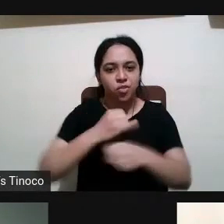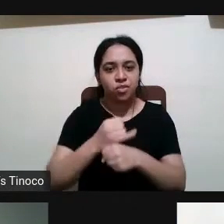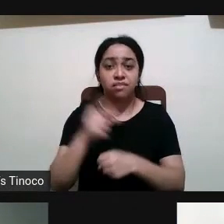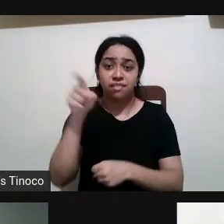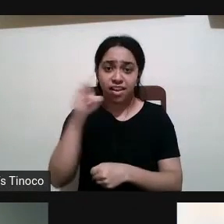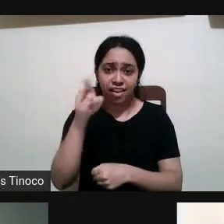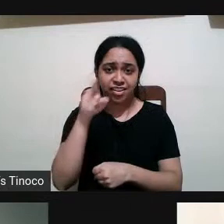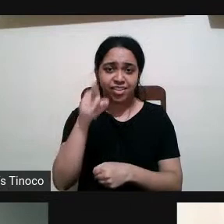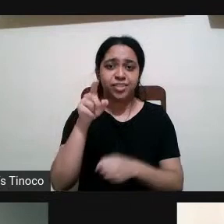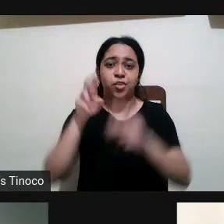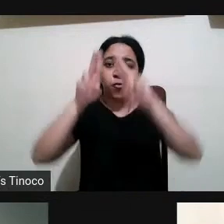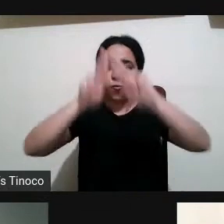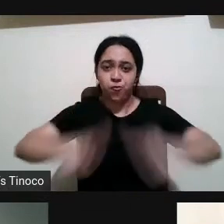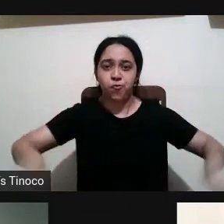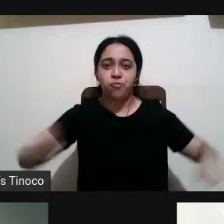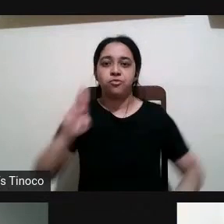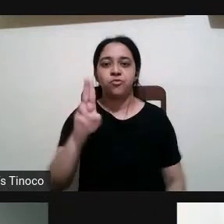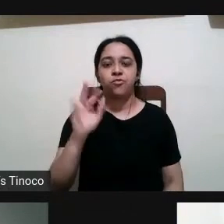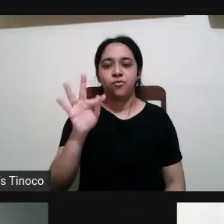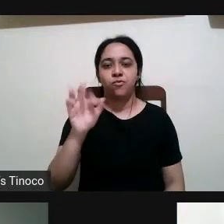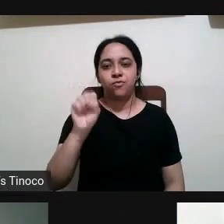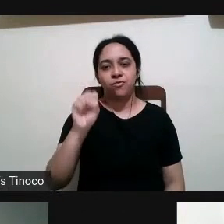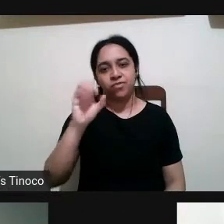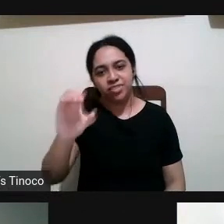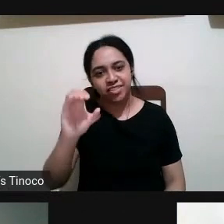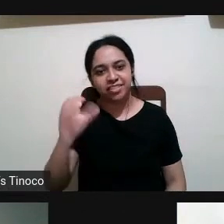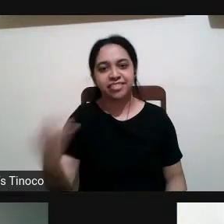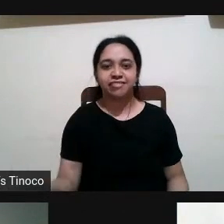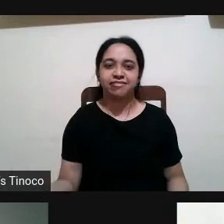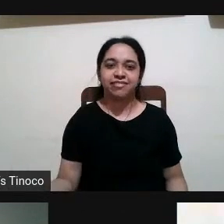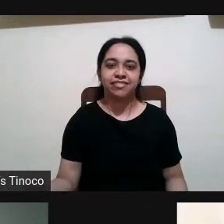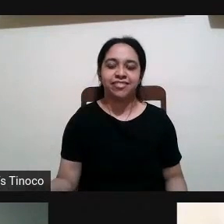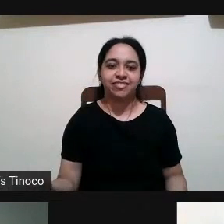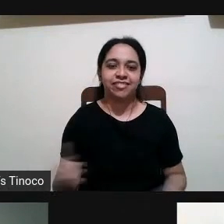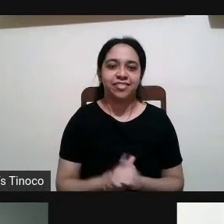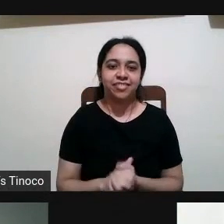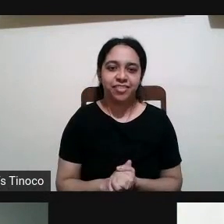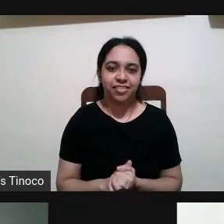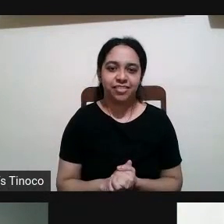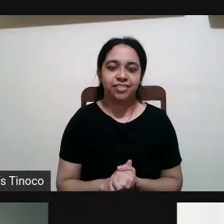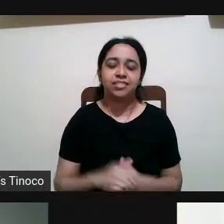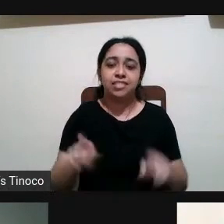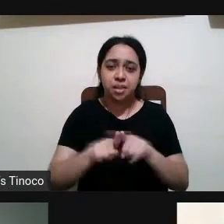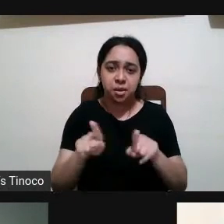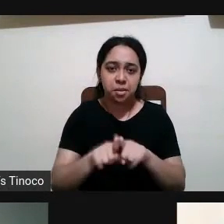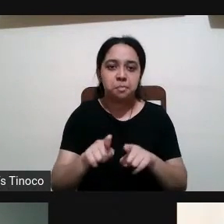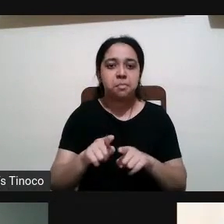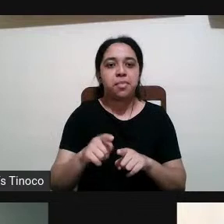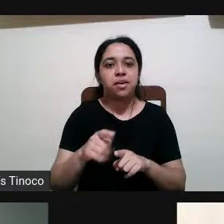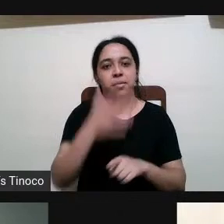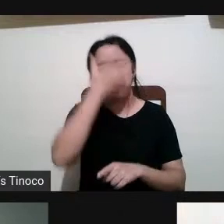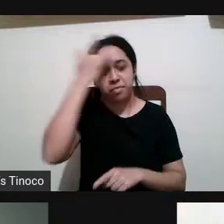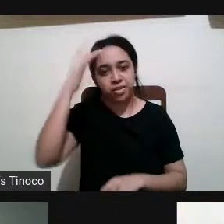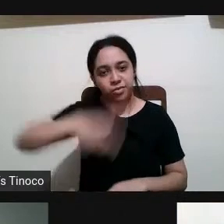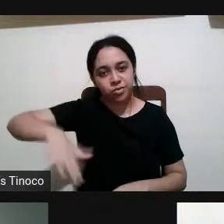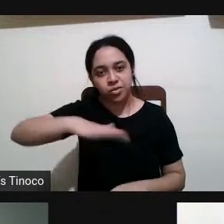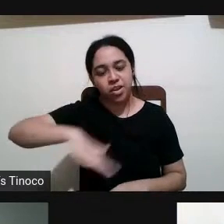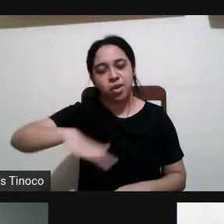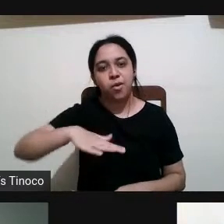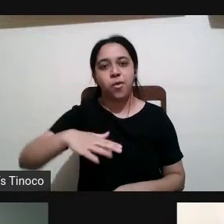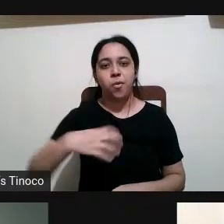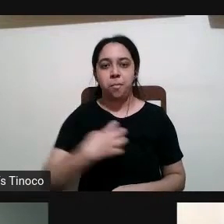né, Carlos? O pessoal da Bahia também, do Pará, Dioniso,